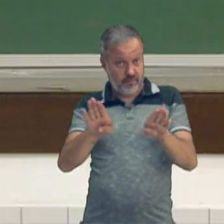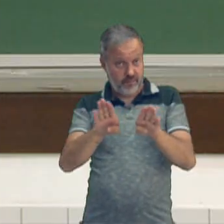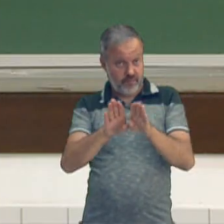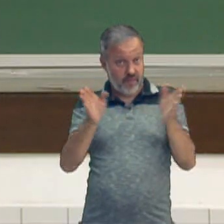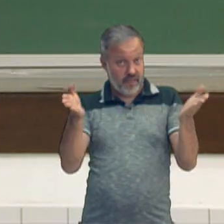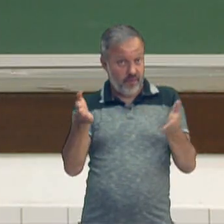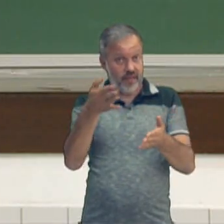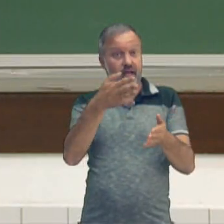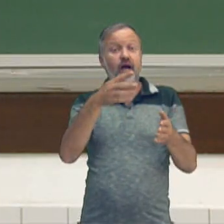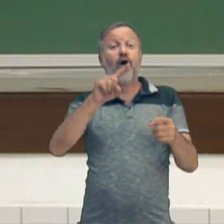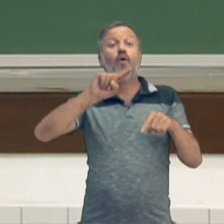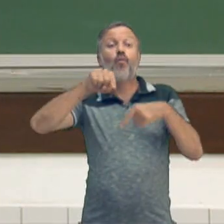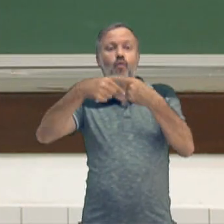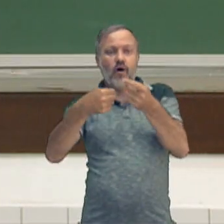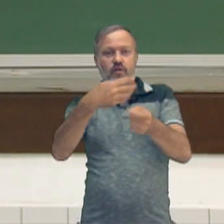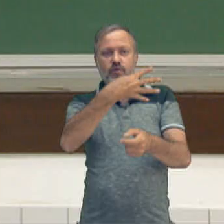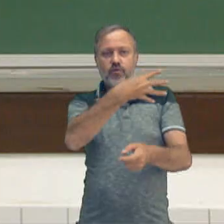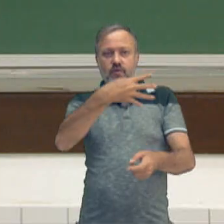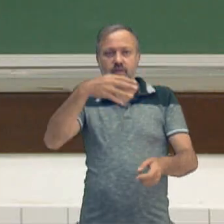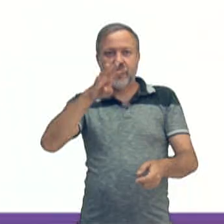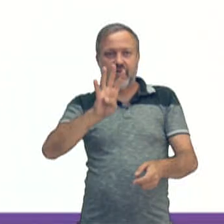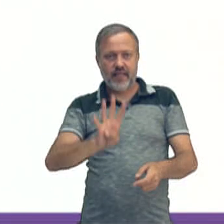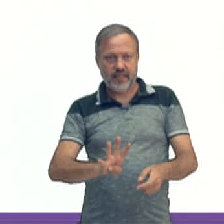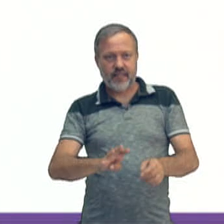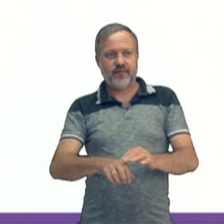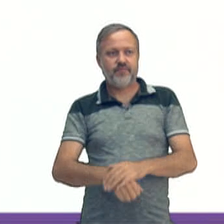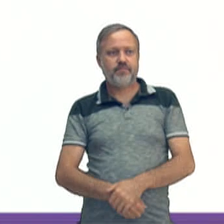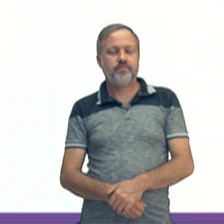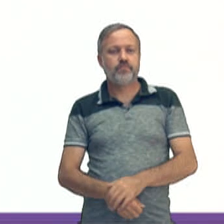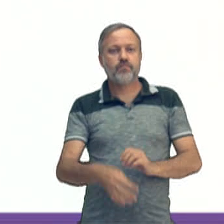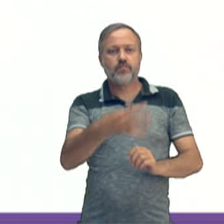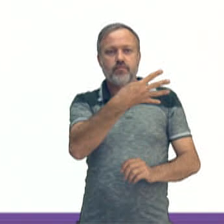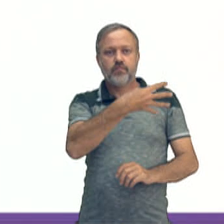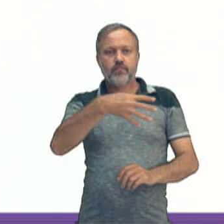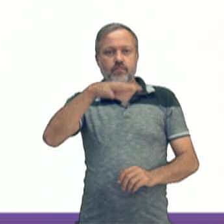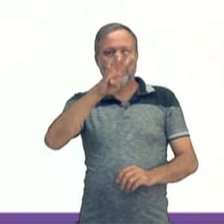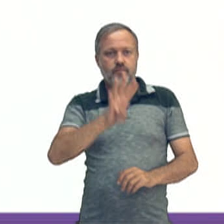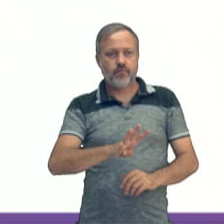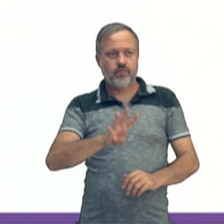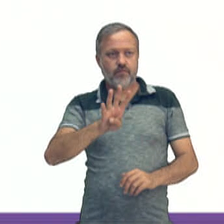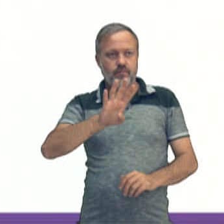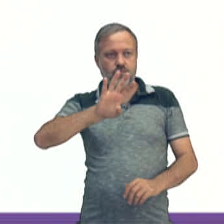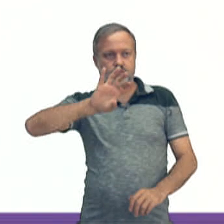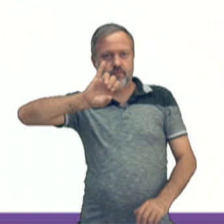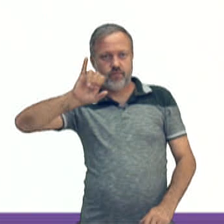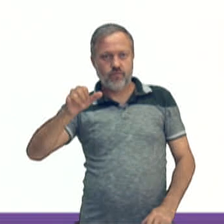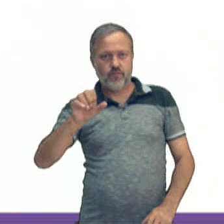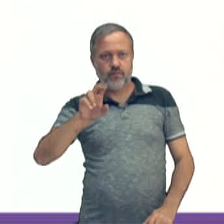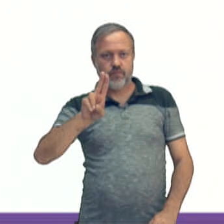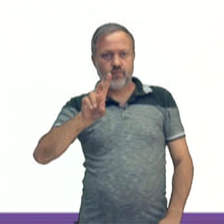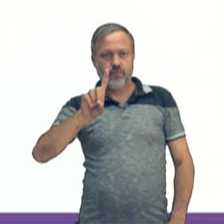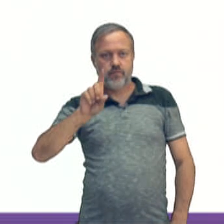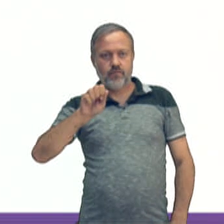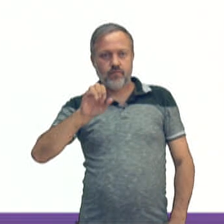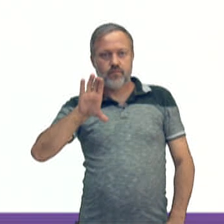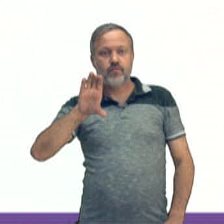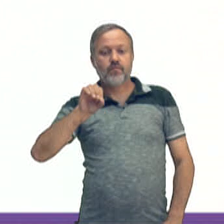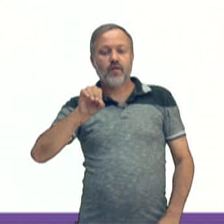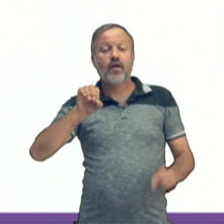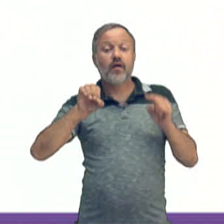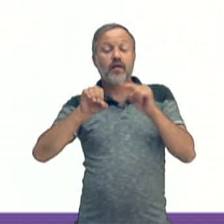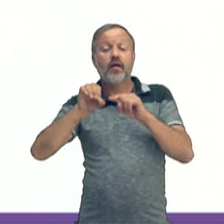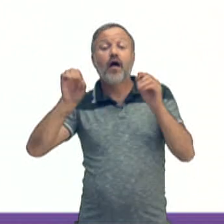calendário judaico. Foi criado na época do Êxodo, que foi quando Moisés tirou o povo hebreu do Egito